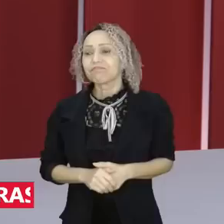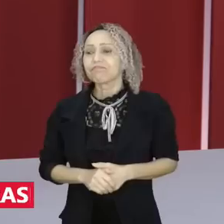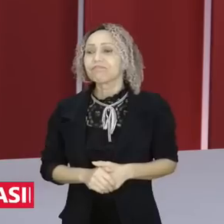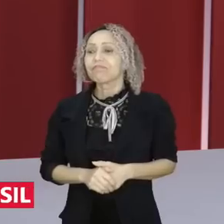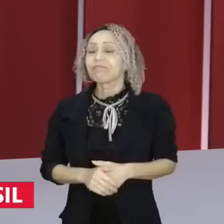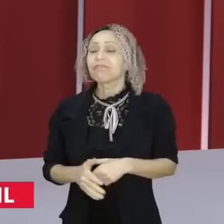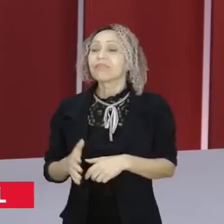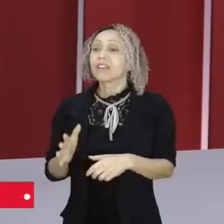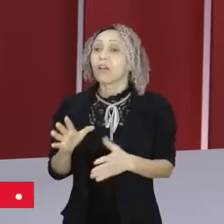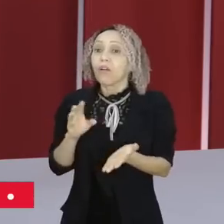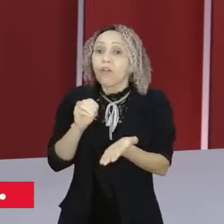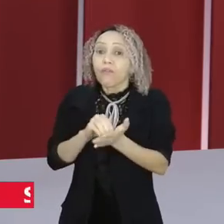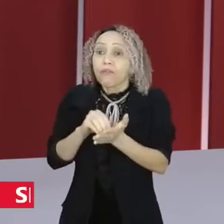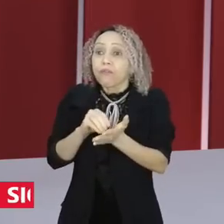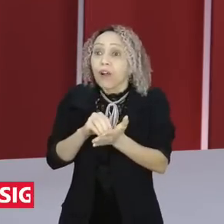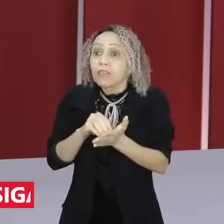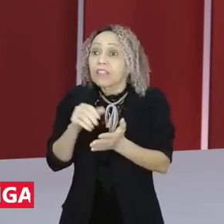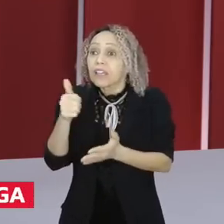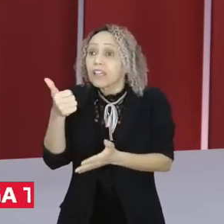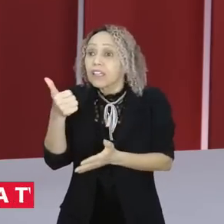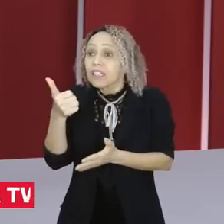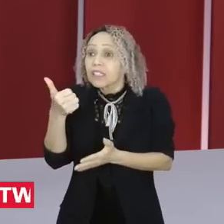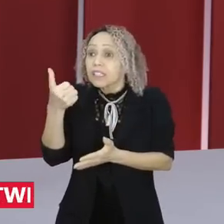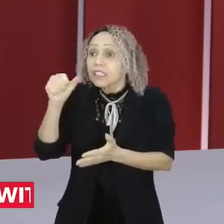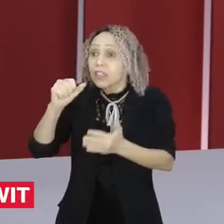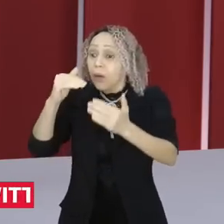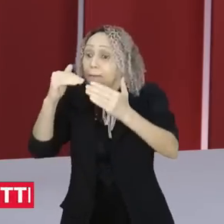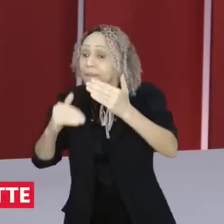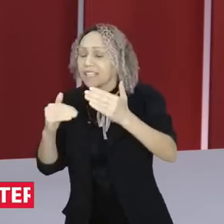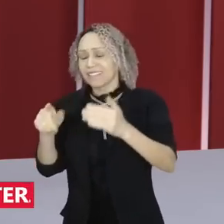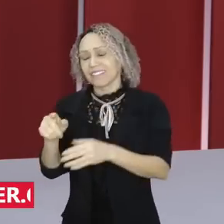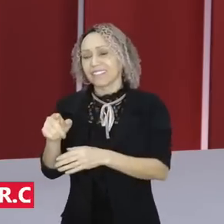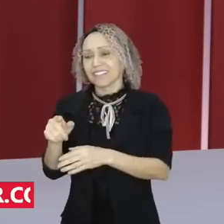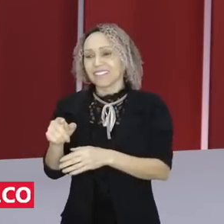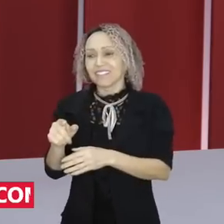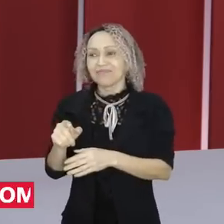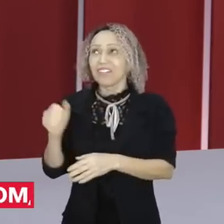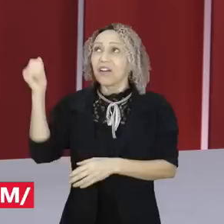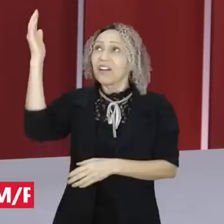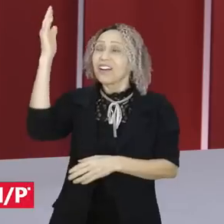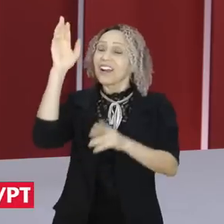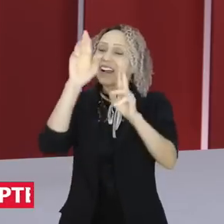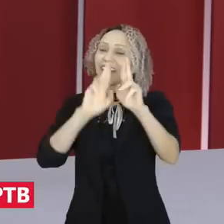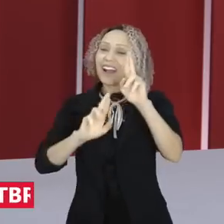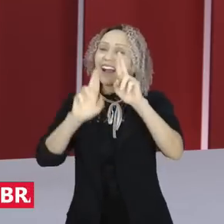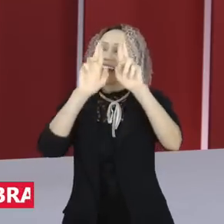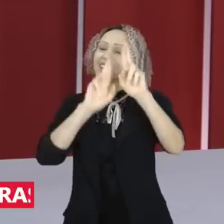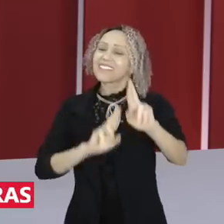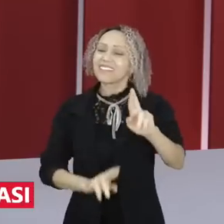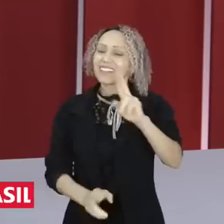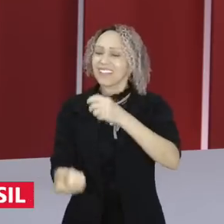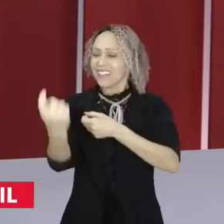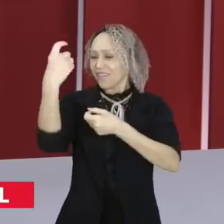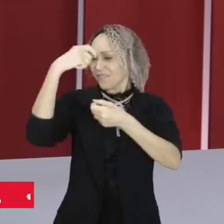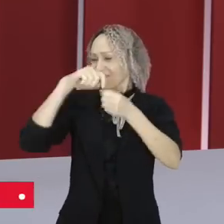menos de 19 dias para a esperança renascer. Lula presidente por dias melhores, para a gente ser feliz.